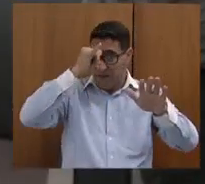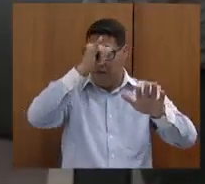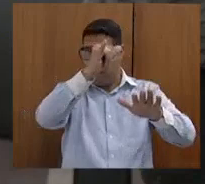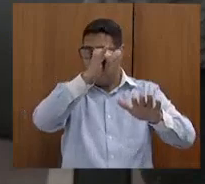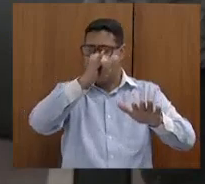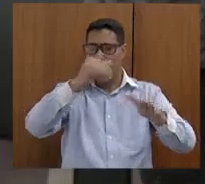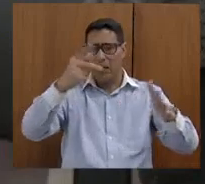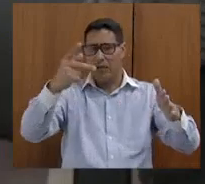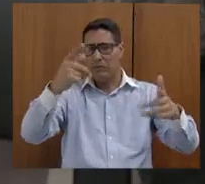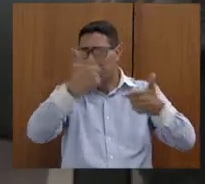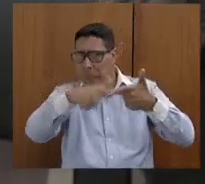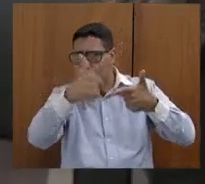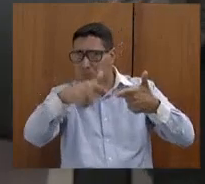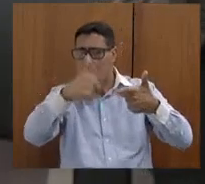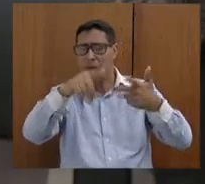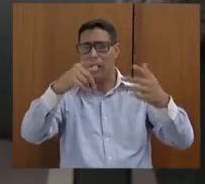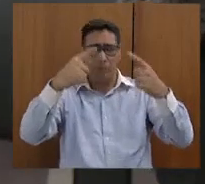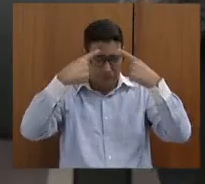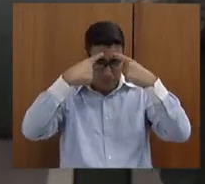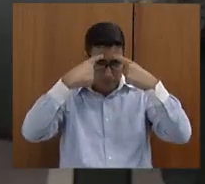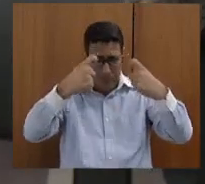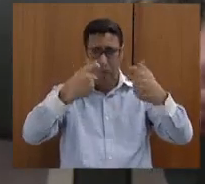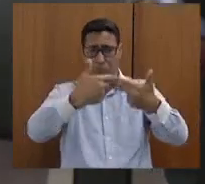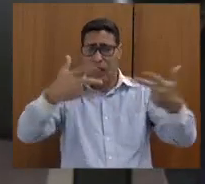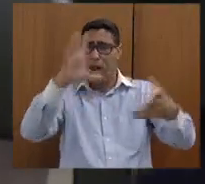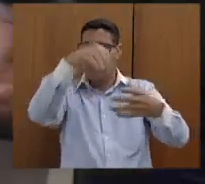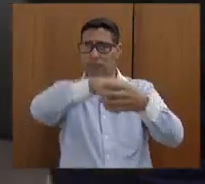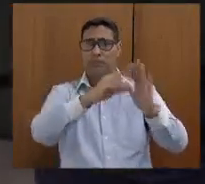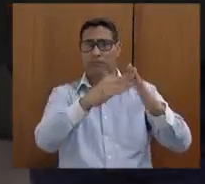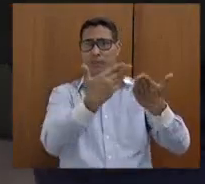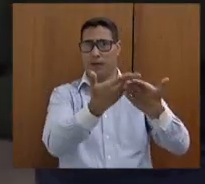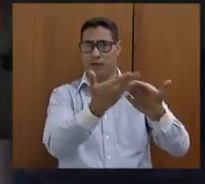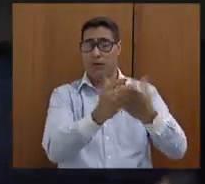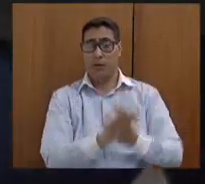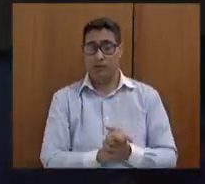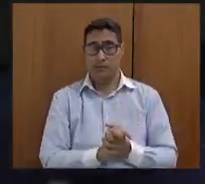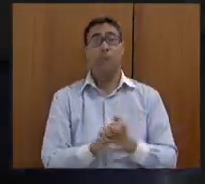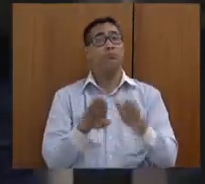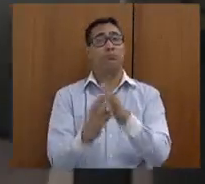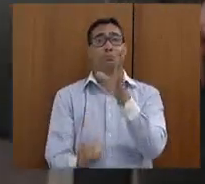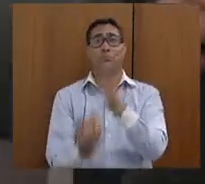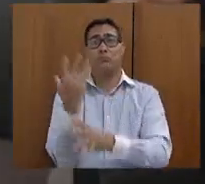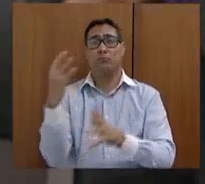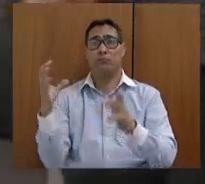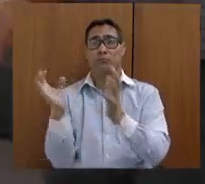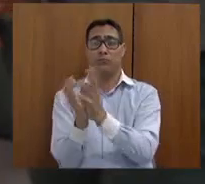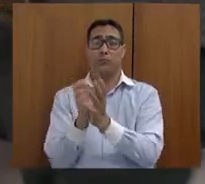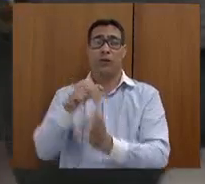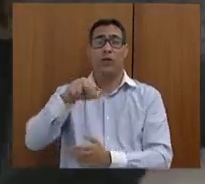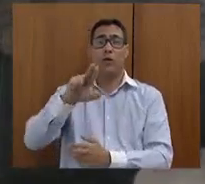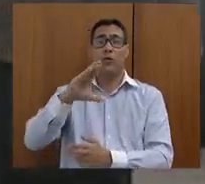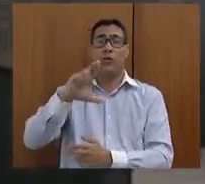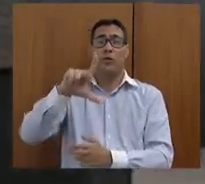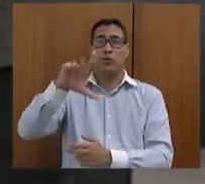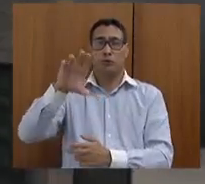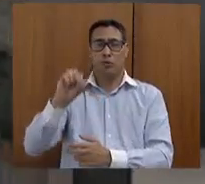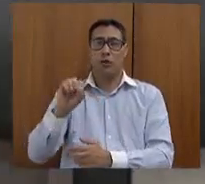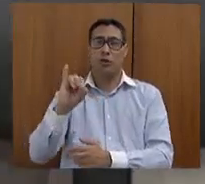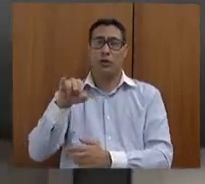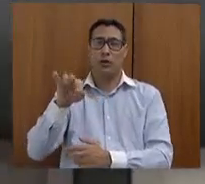nossas escolas da violência E aí criamos um grupo né o núcleo intercessorial